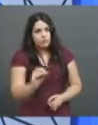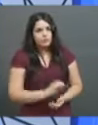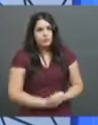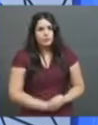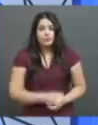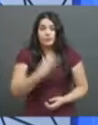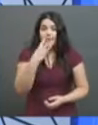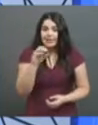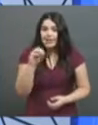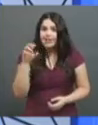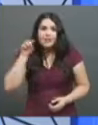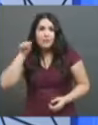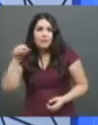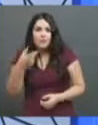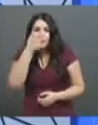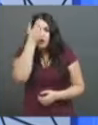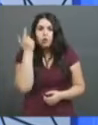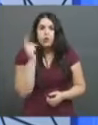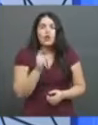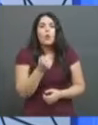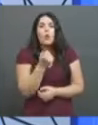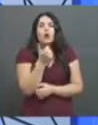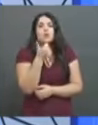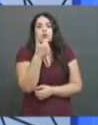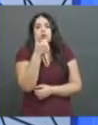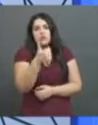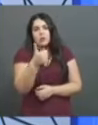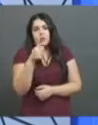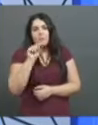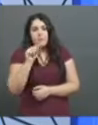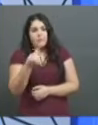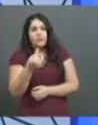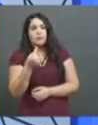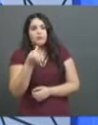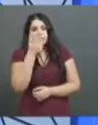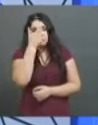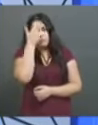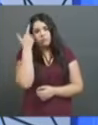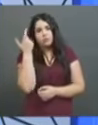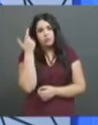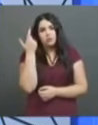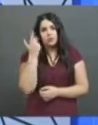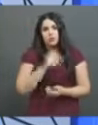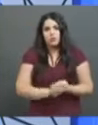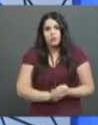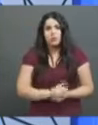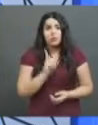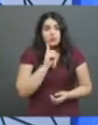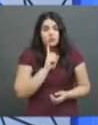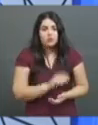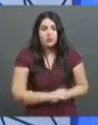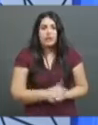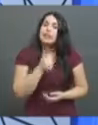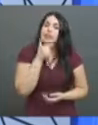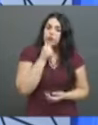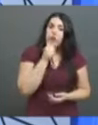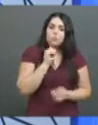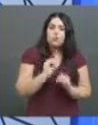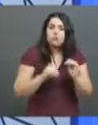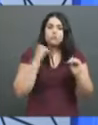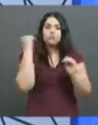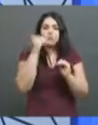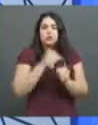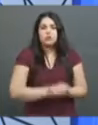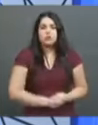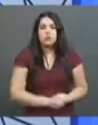mil pessoas são quase 1000 pessoas por dia. E ser homem aumenta a chance de ter infarto, sobretudo naquela